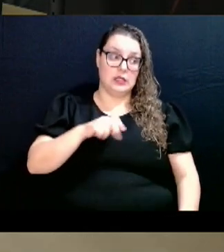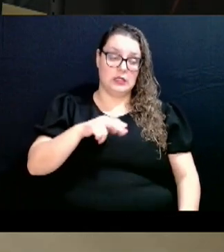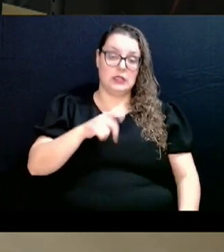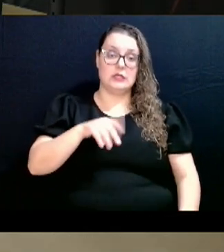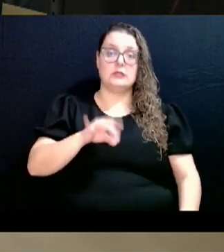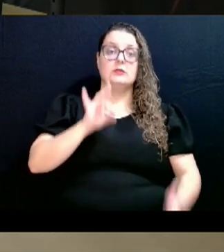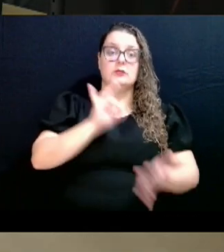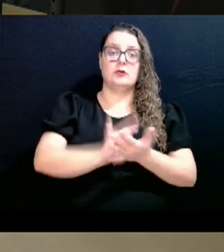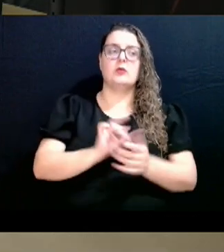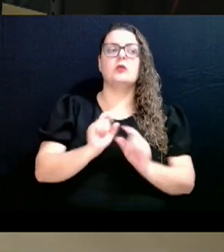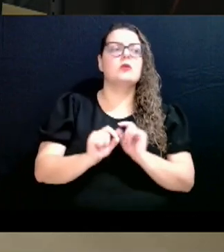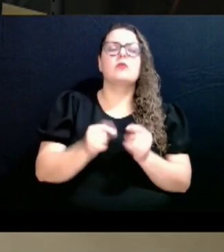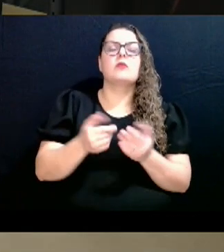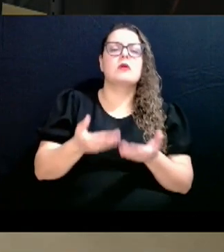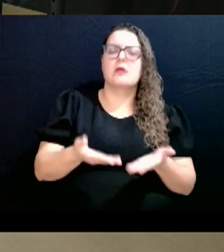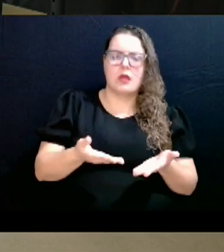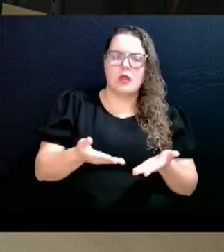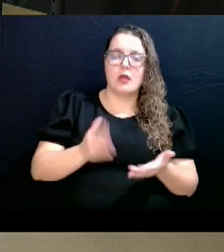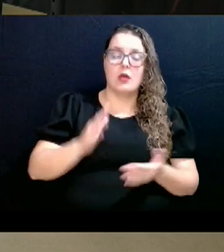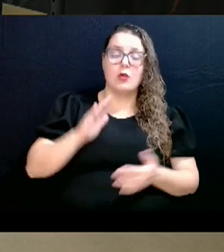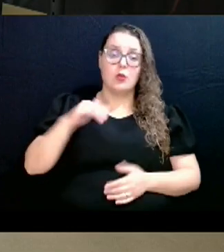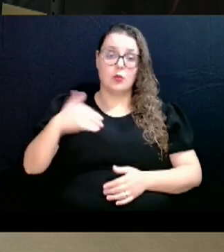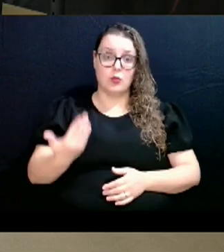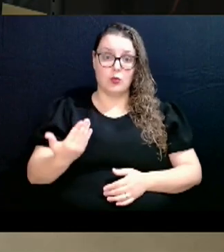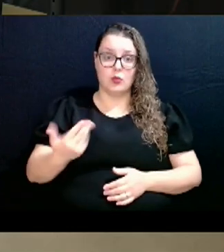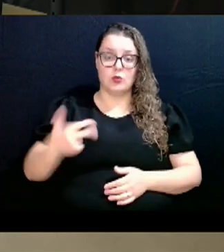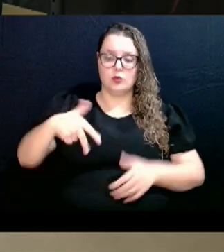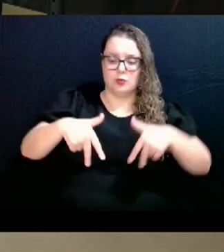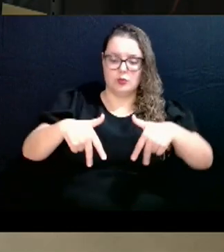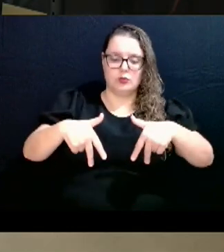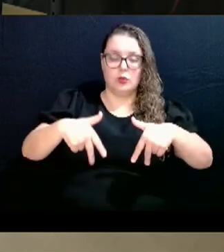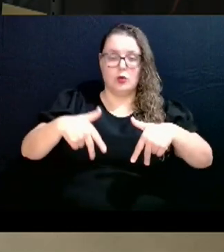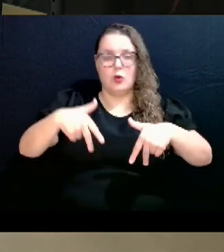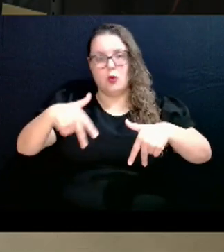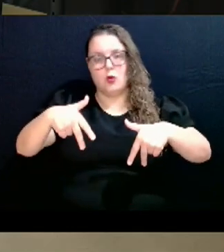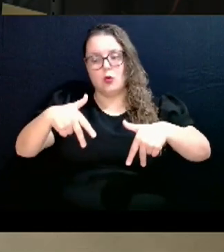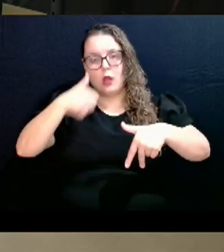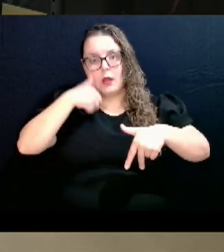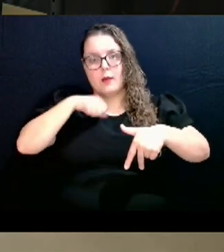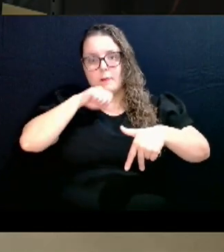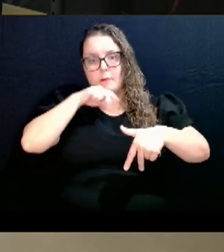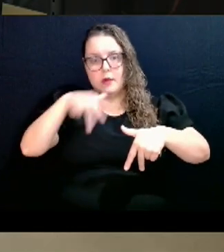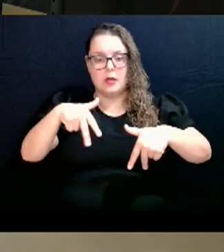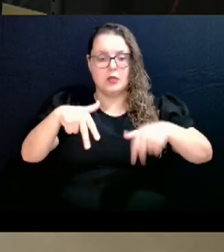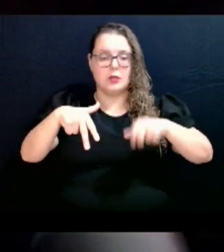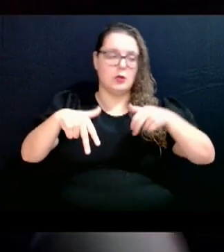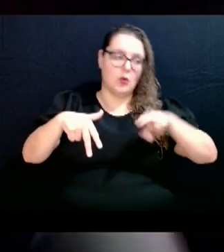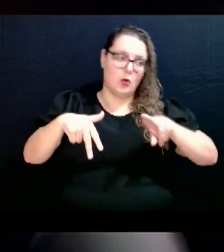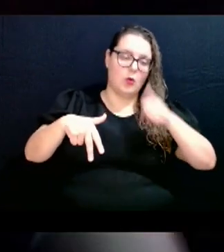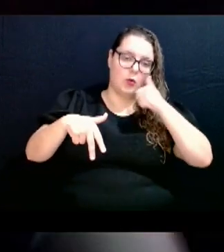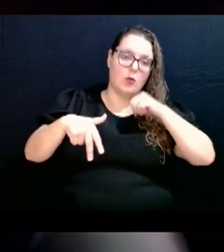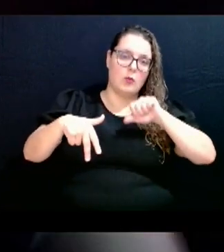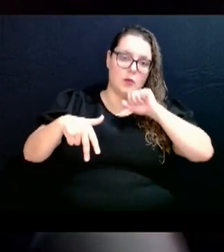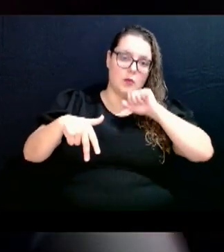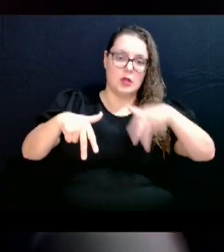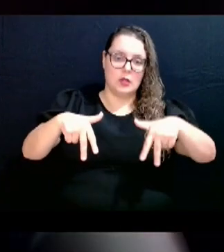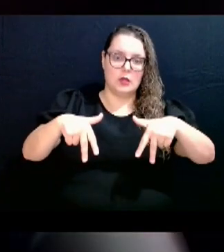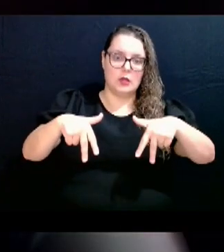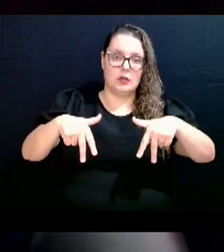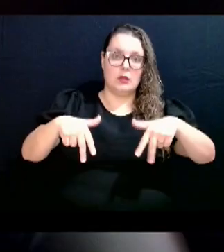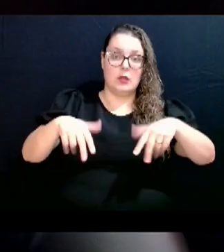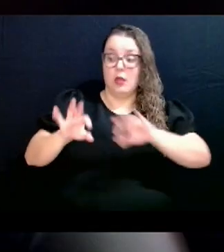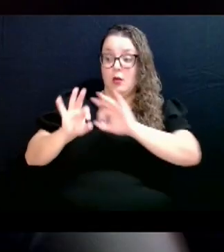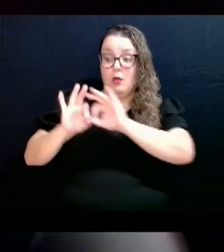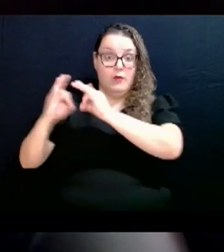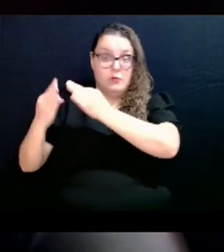alienação parental? É quando um dos genitores ou parentes, familiares, até a escola, se coloca